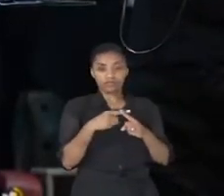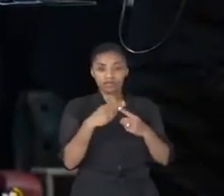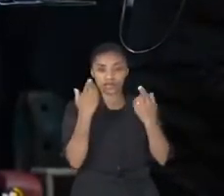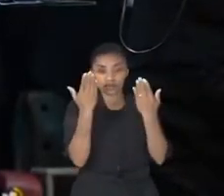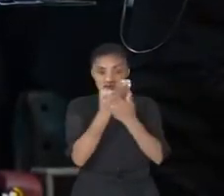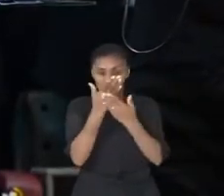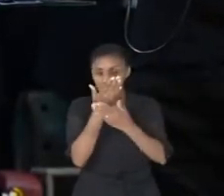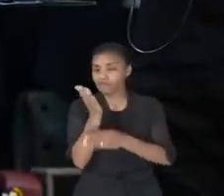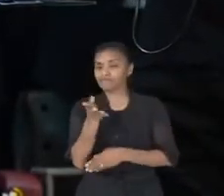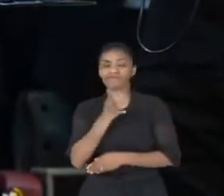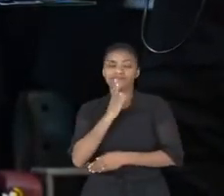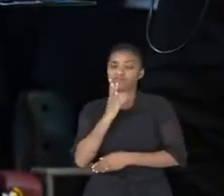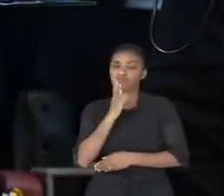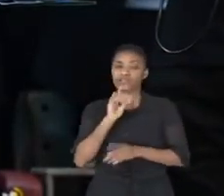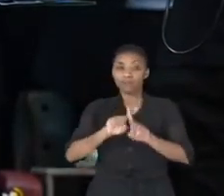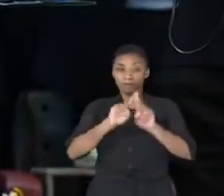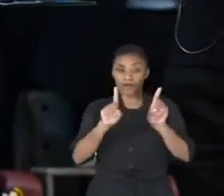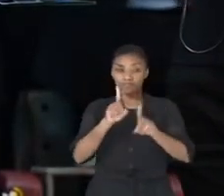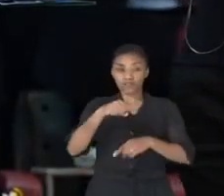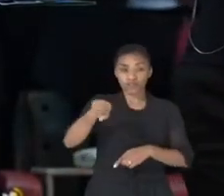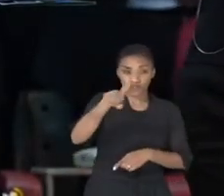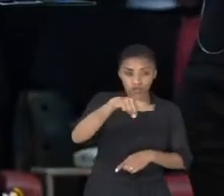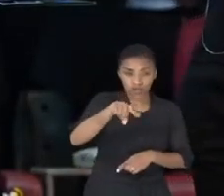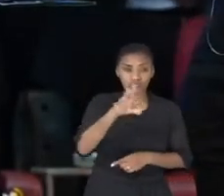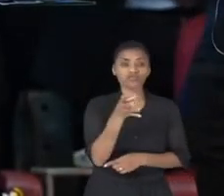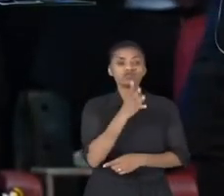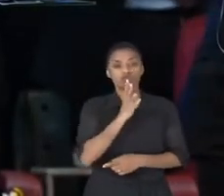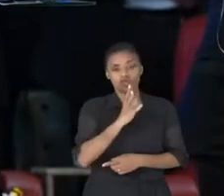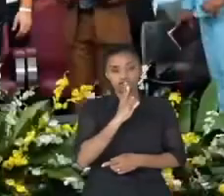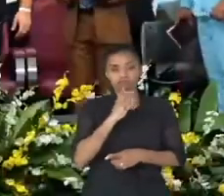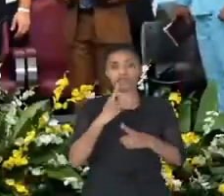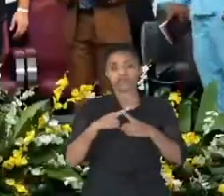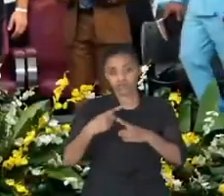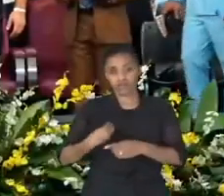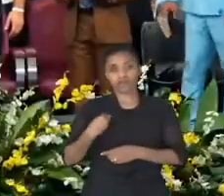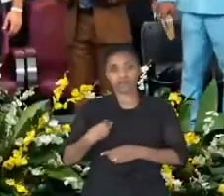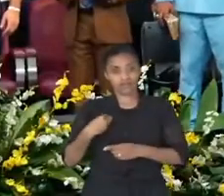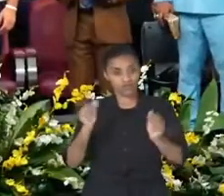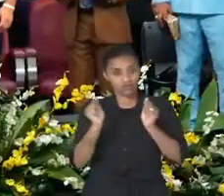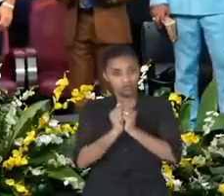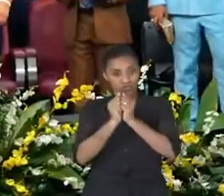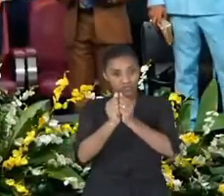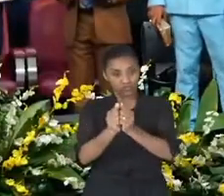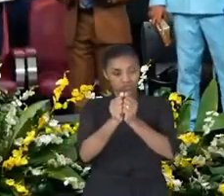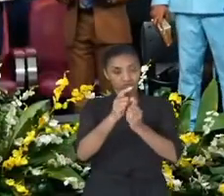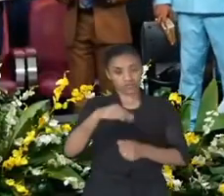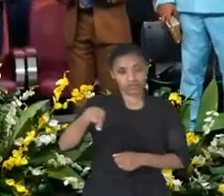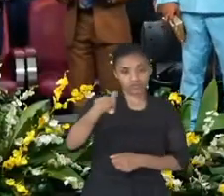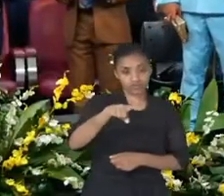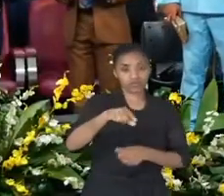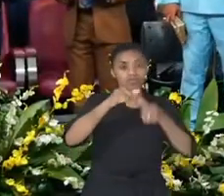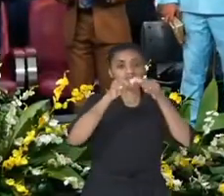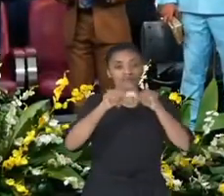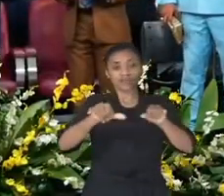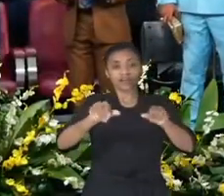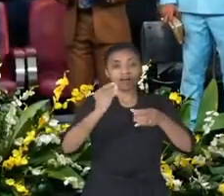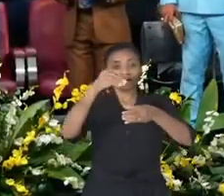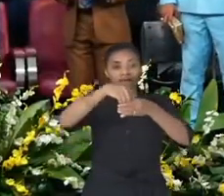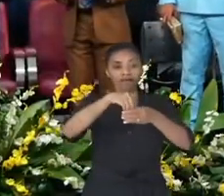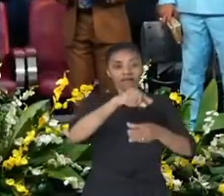nem o conhece. Mas vós o conheceis, porque ele habita convosco e estará em